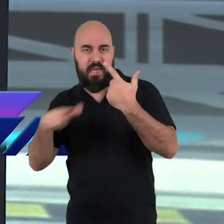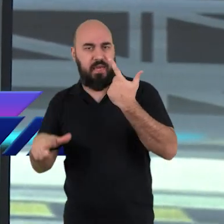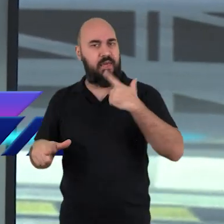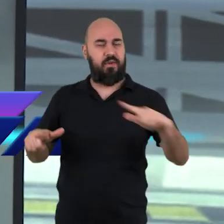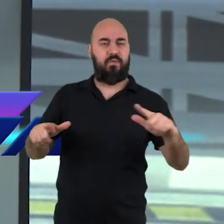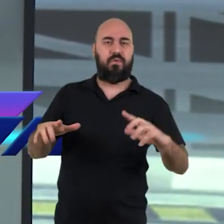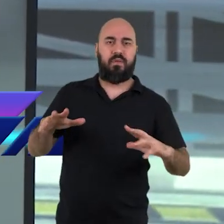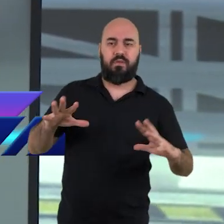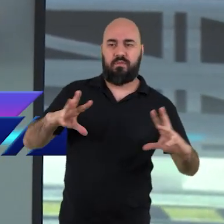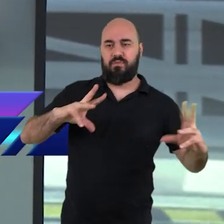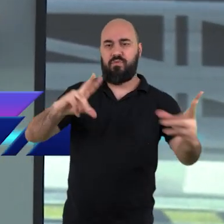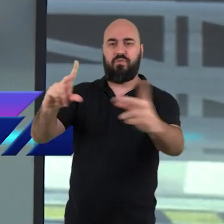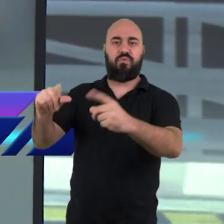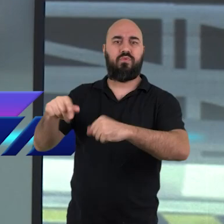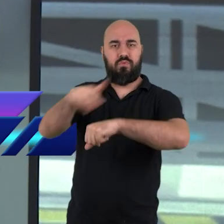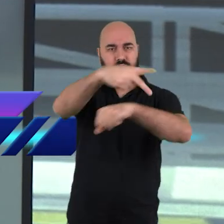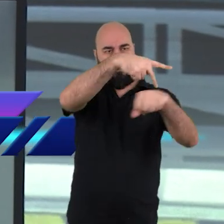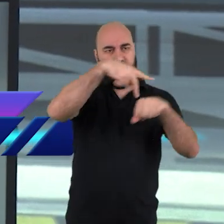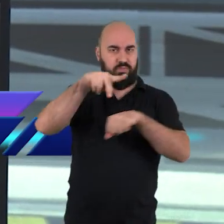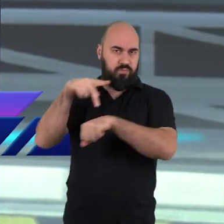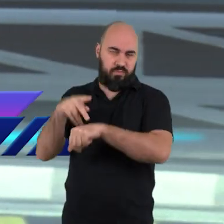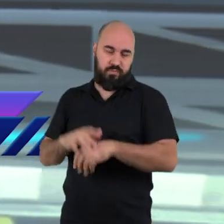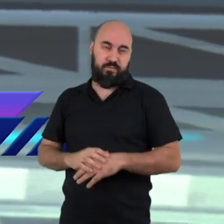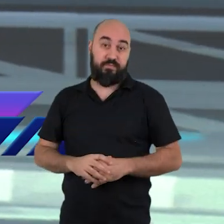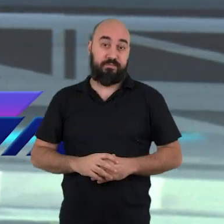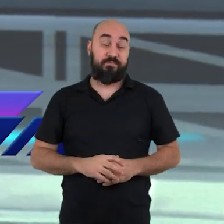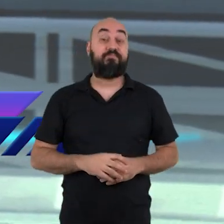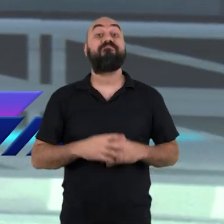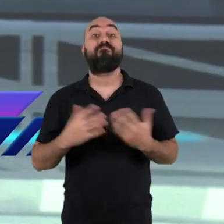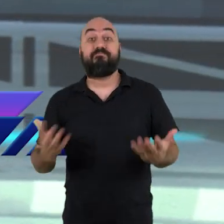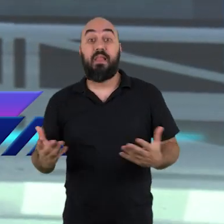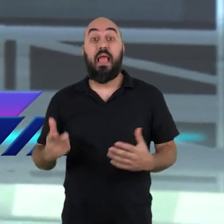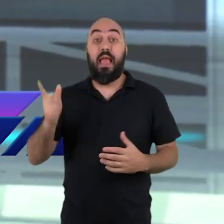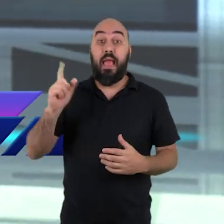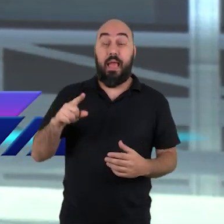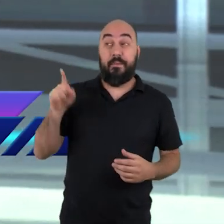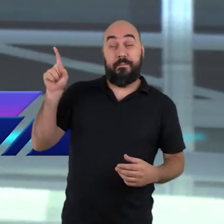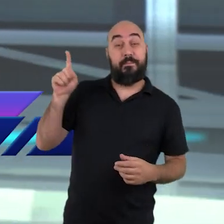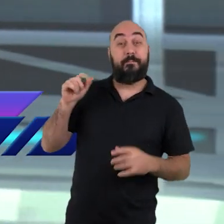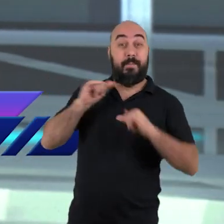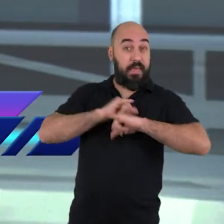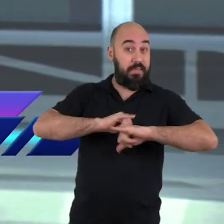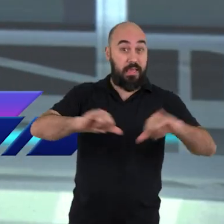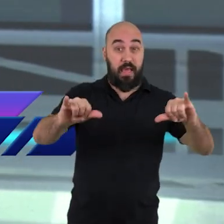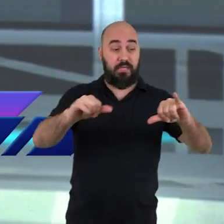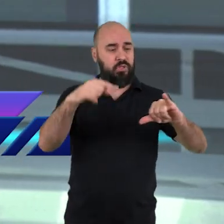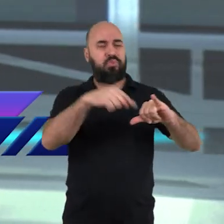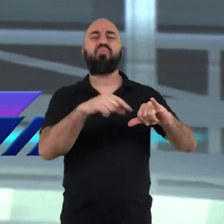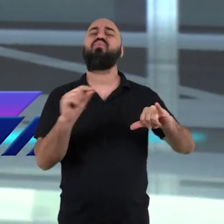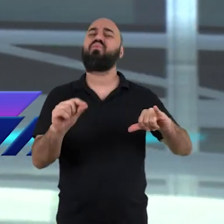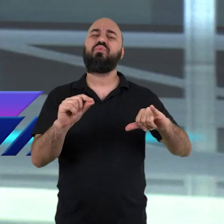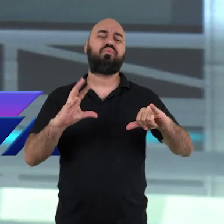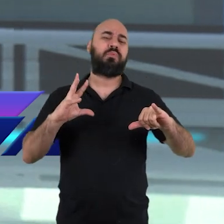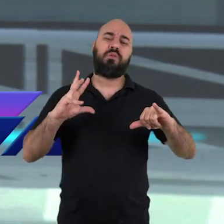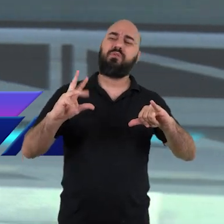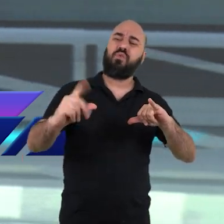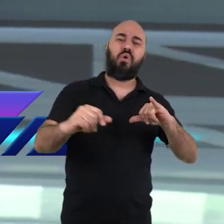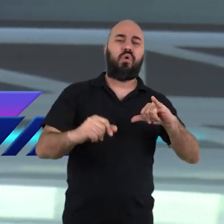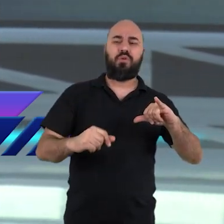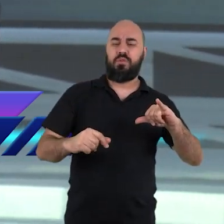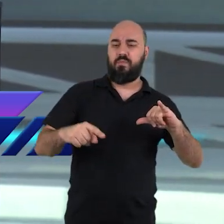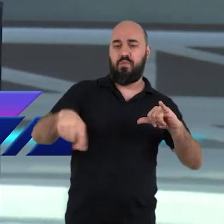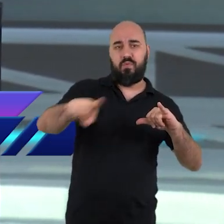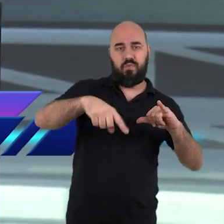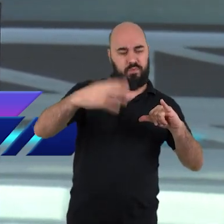uma mensagem para toda a humanidade. Por isso, o anjo voa pelo meio do